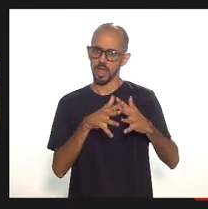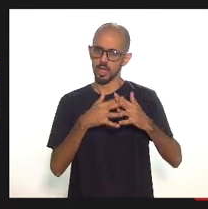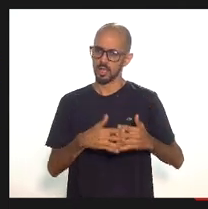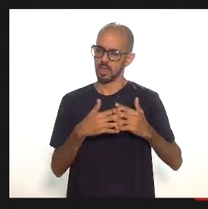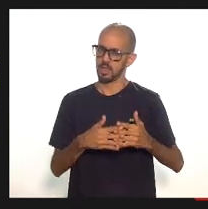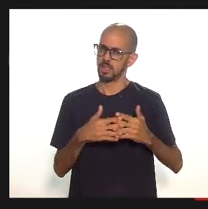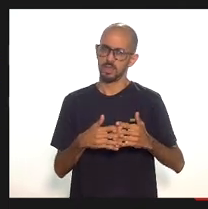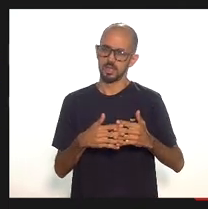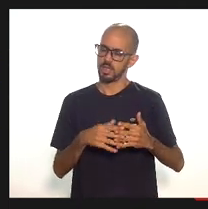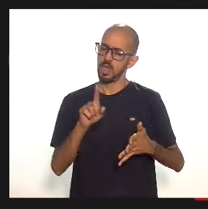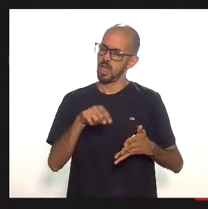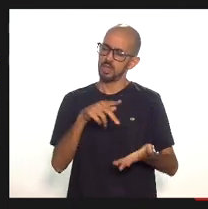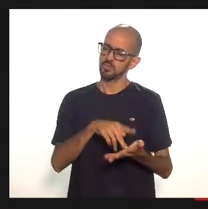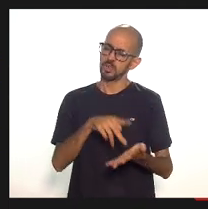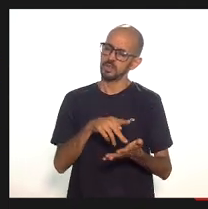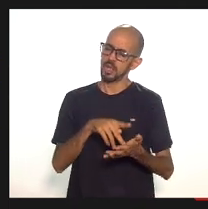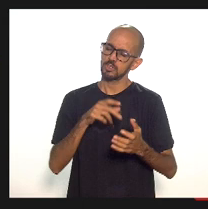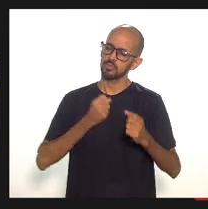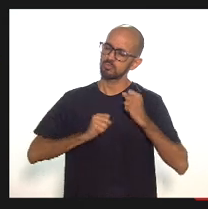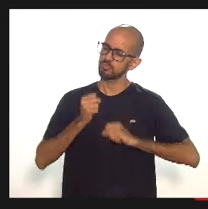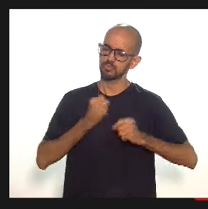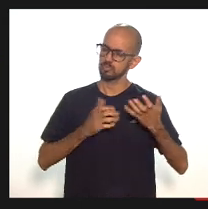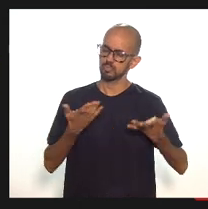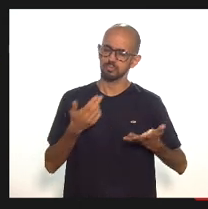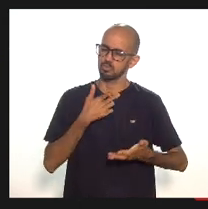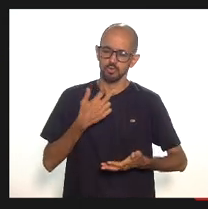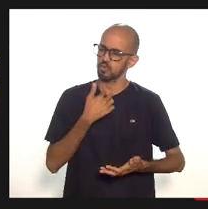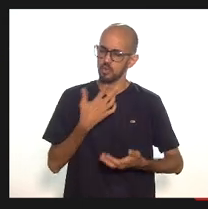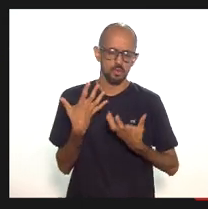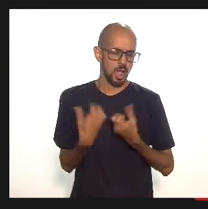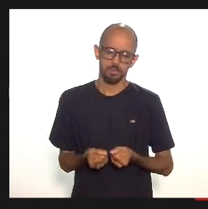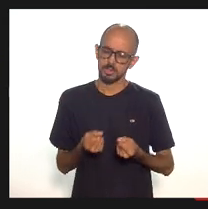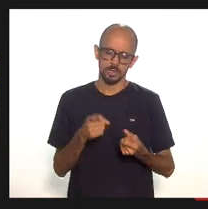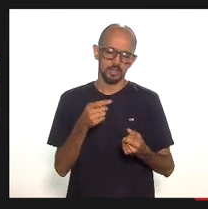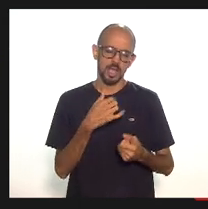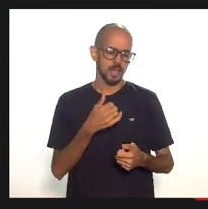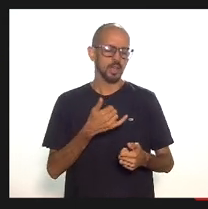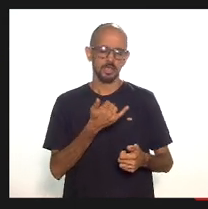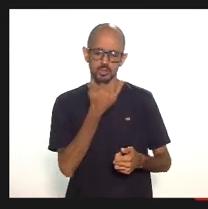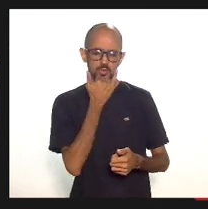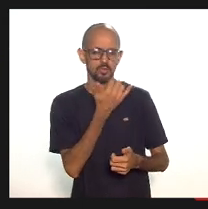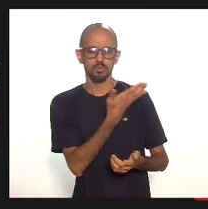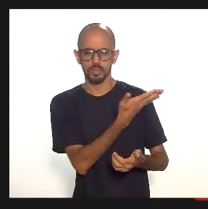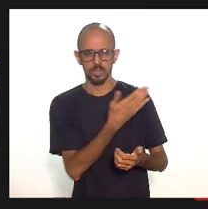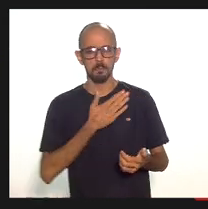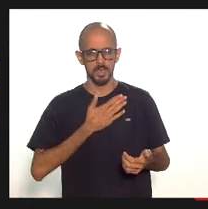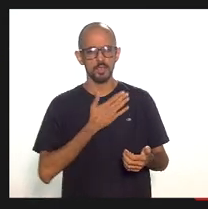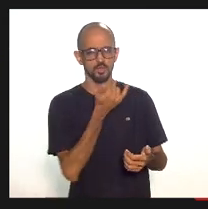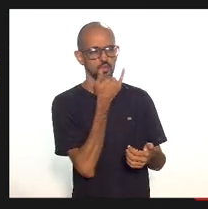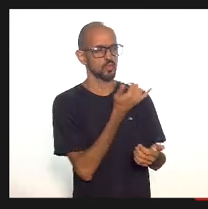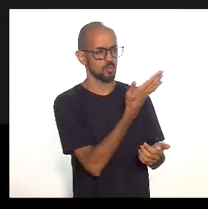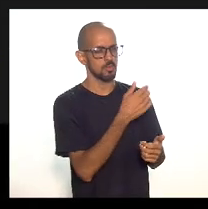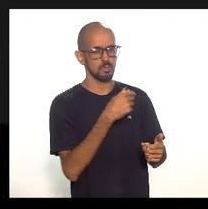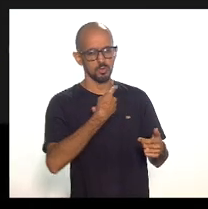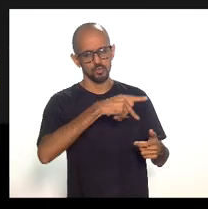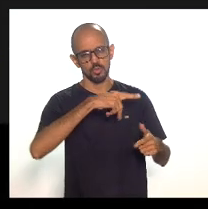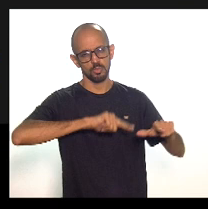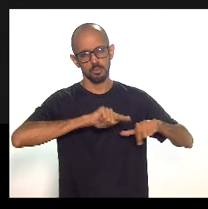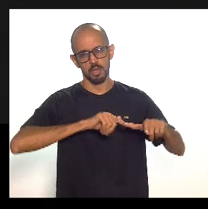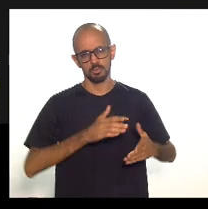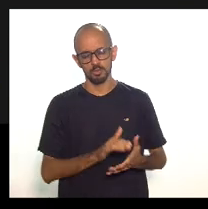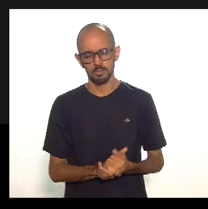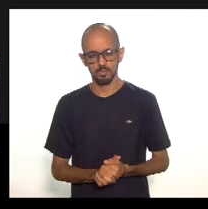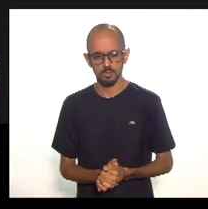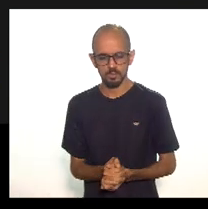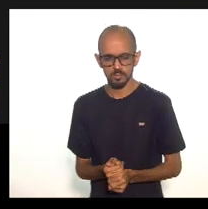pandemia é realmente revoltante. Minha solidariedade aos servidores que constroem o SUS com seu suor e com as suas vidas.